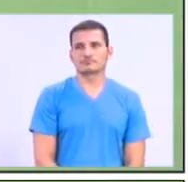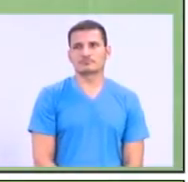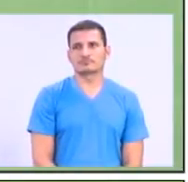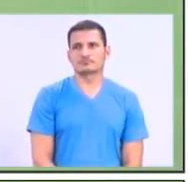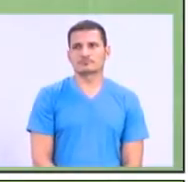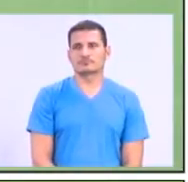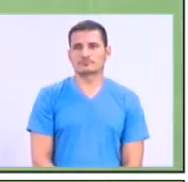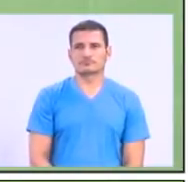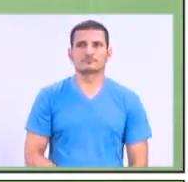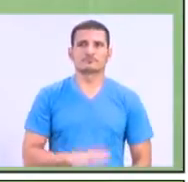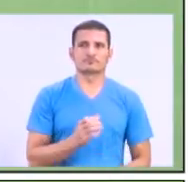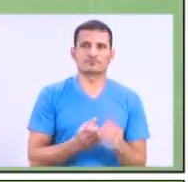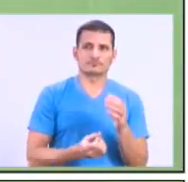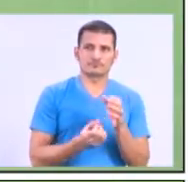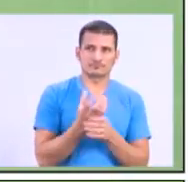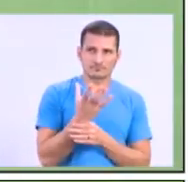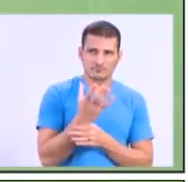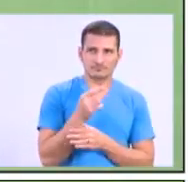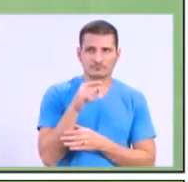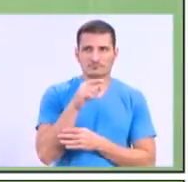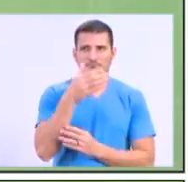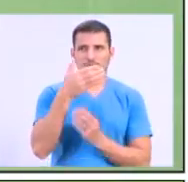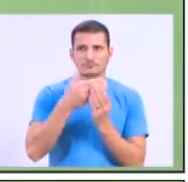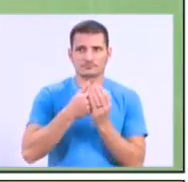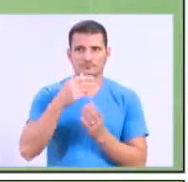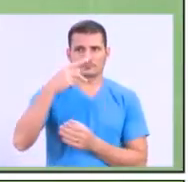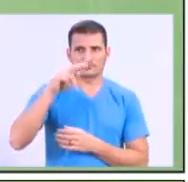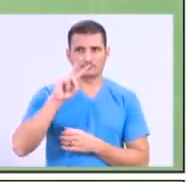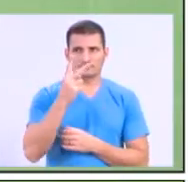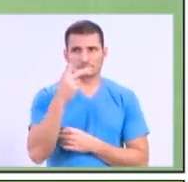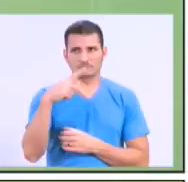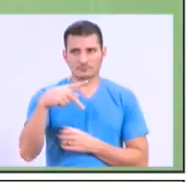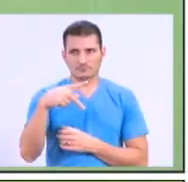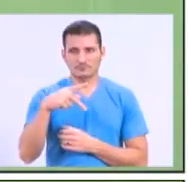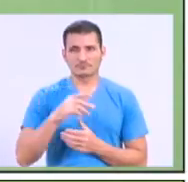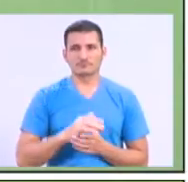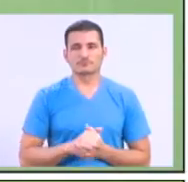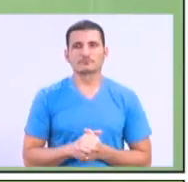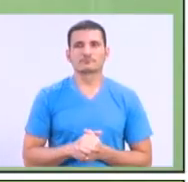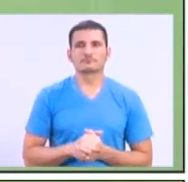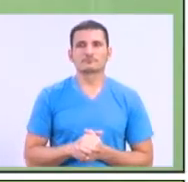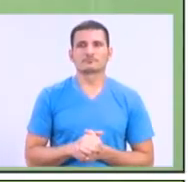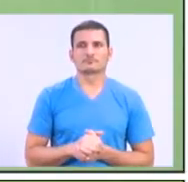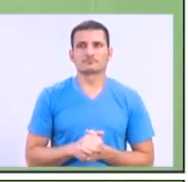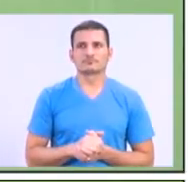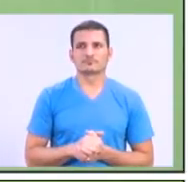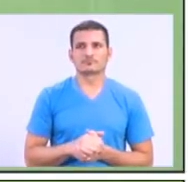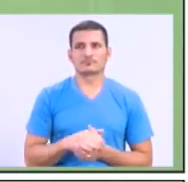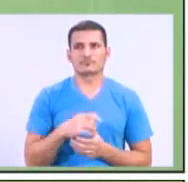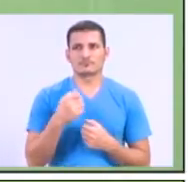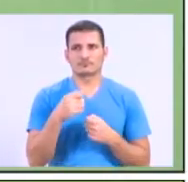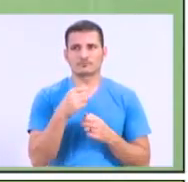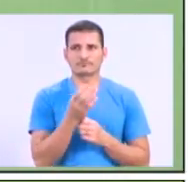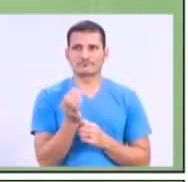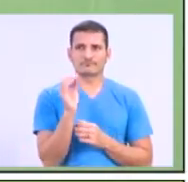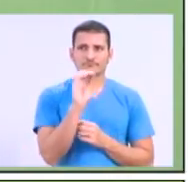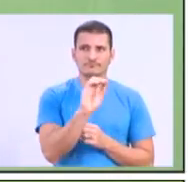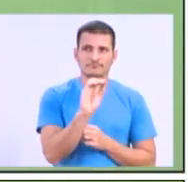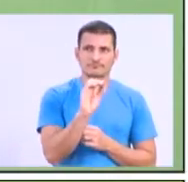Quando a gente criar esse arquivo PHP, né, a gente tem que adicionar essa linha,